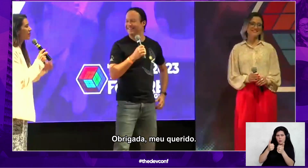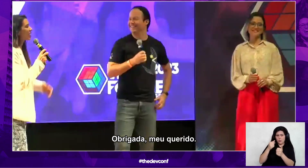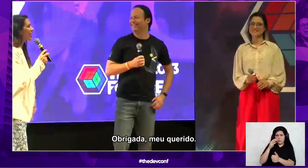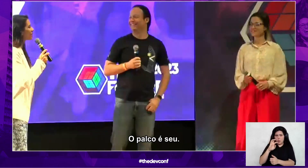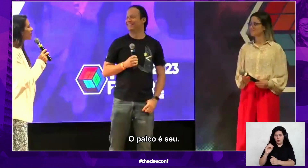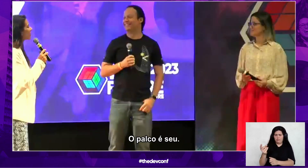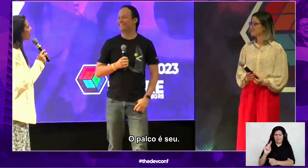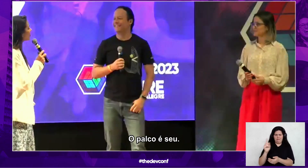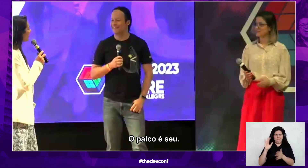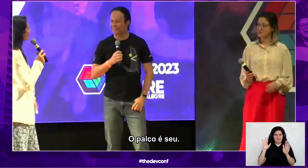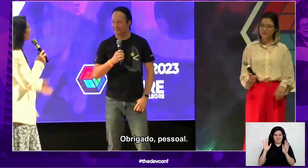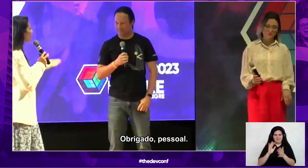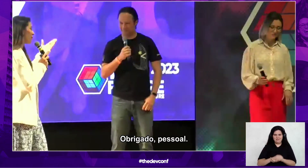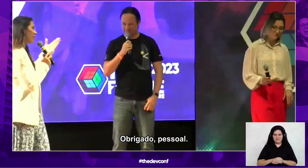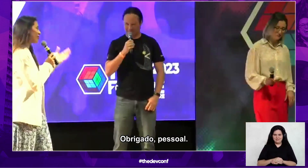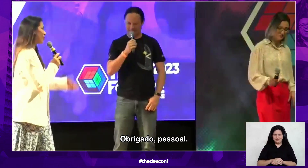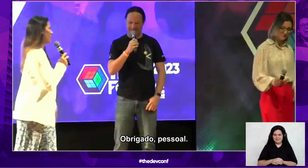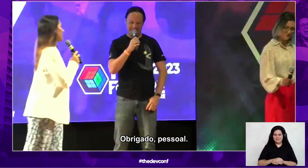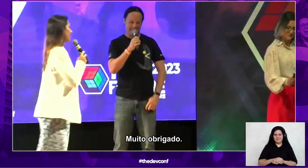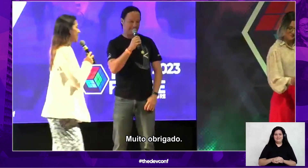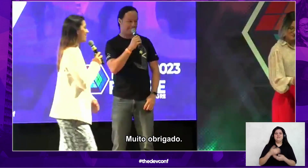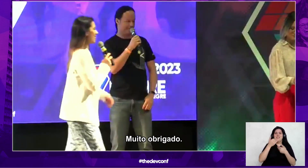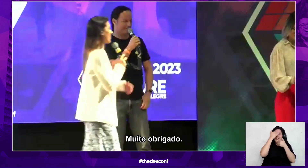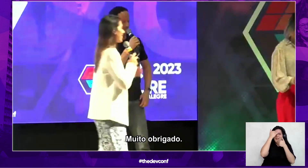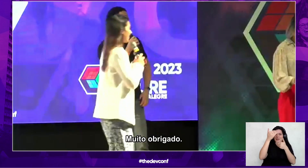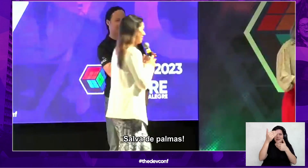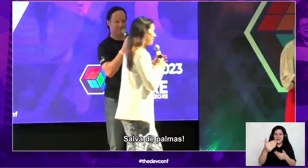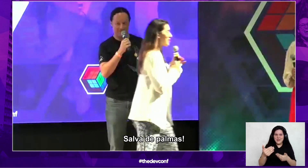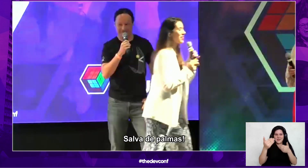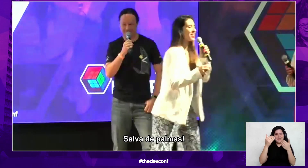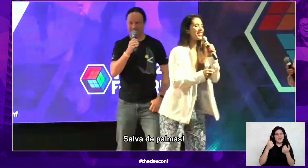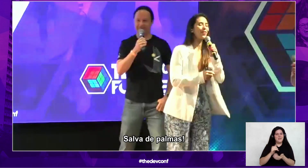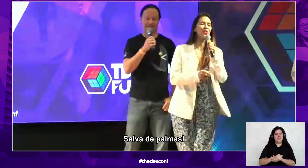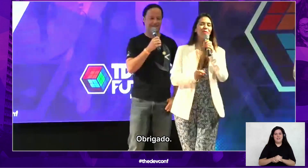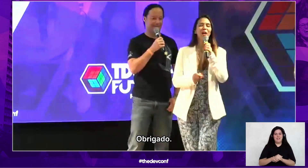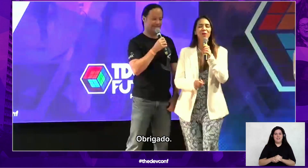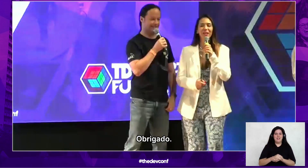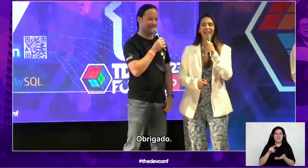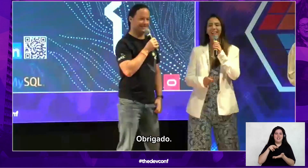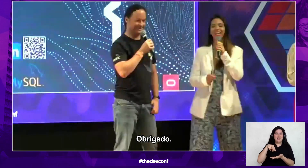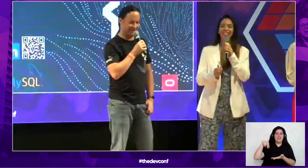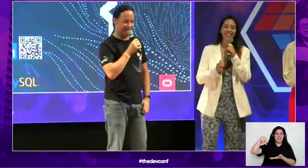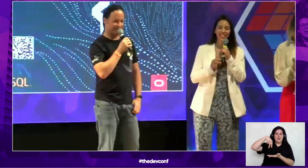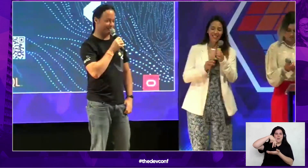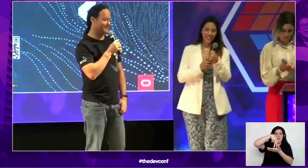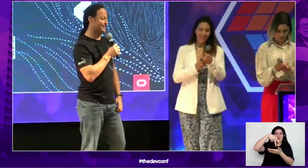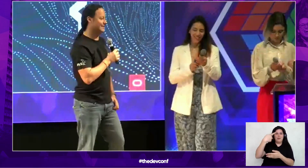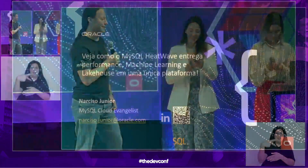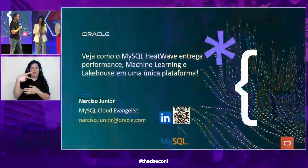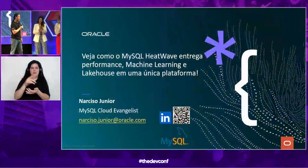Obrigada, meu querido! O palco é seu! Obrigado, pessoal! Muito obrigado! Salva de palmas! Obrigado!